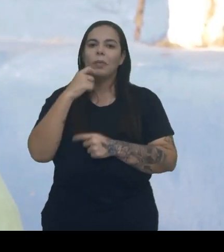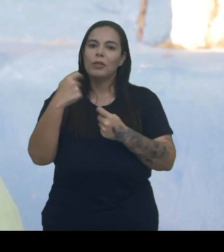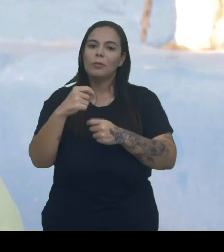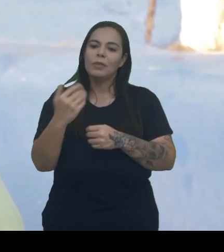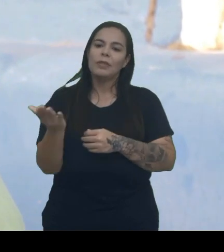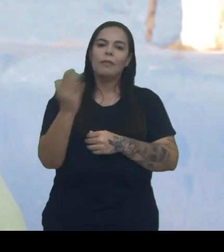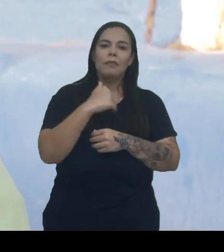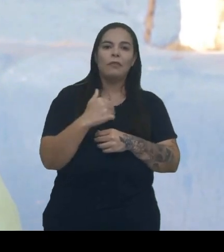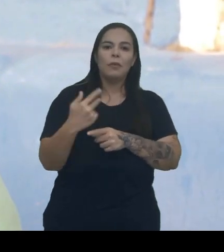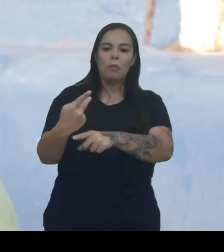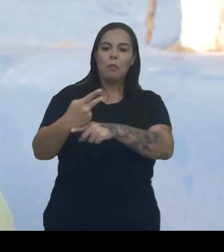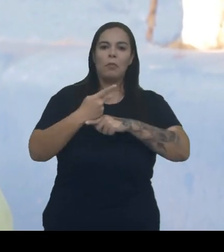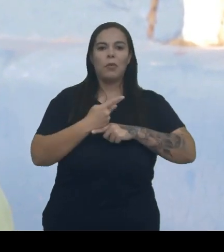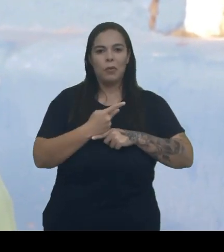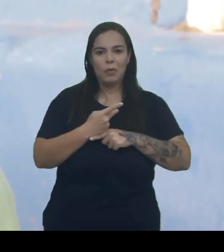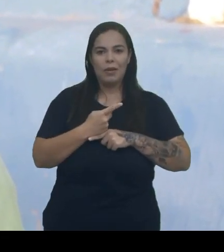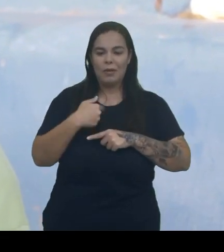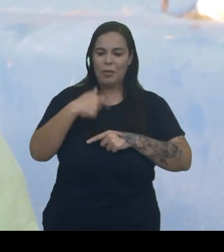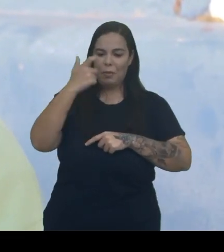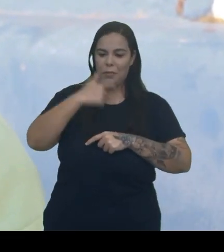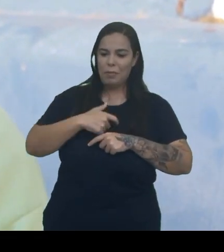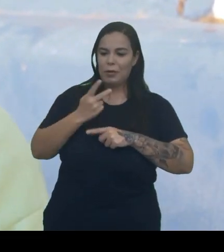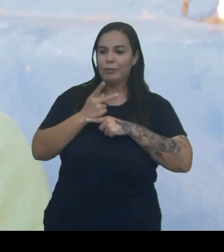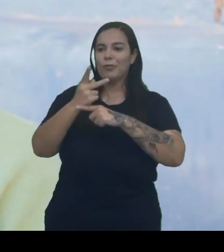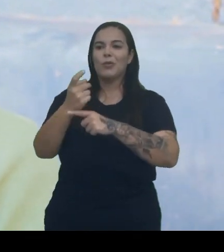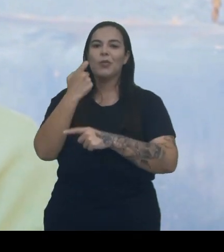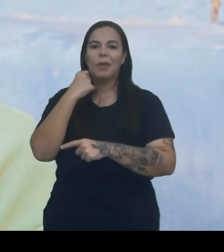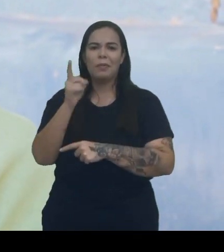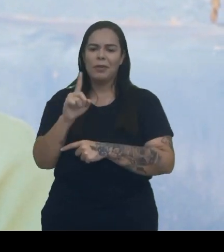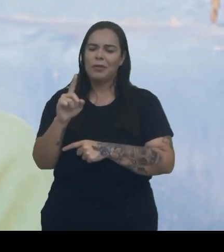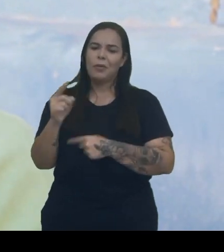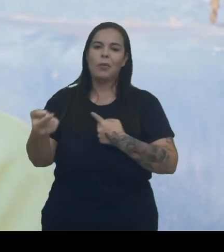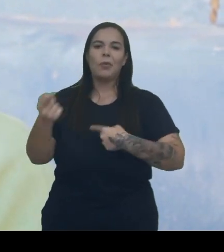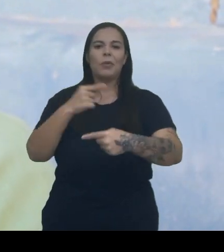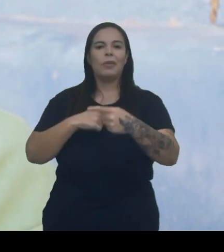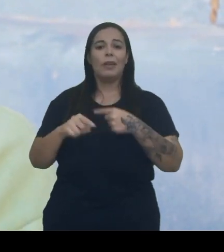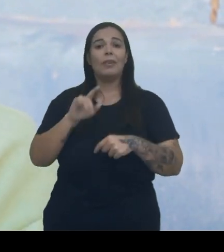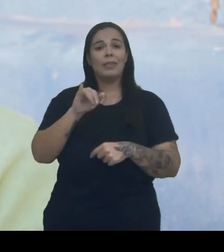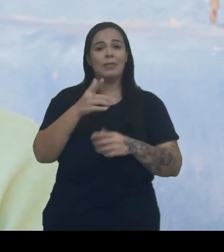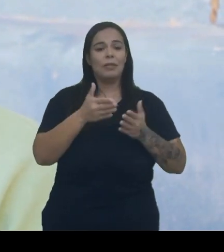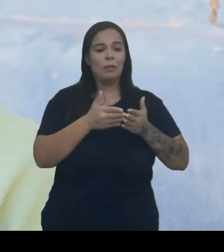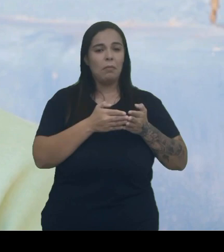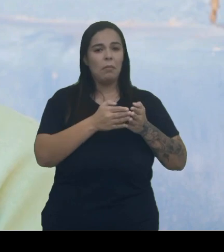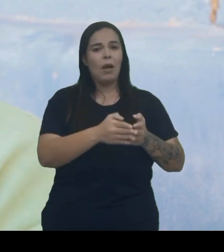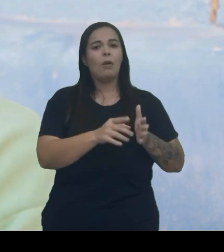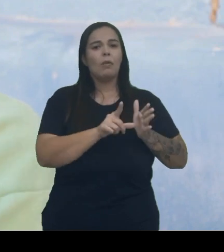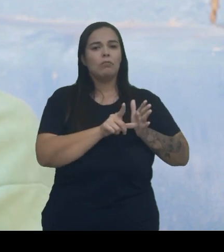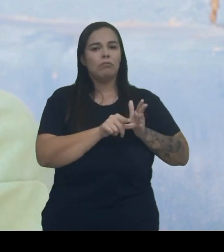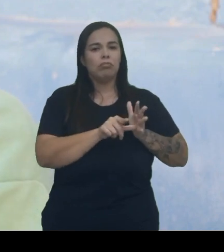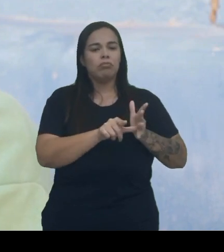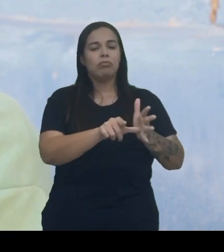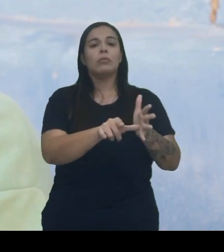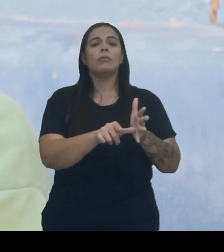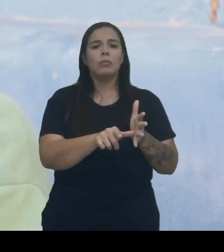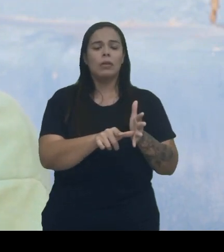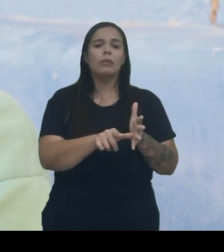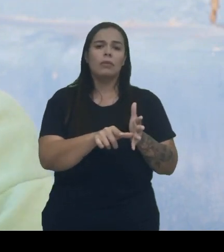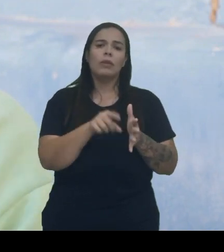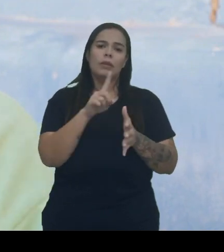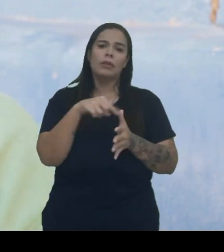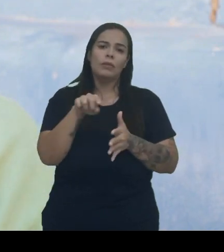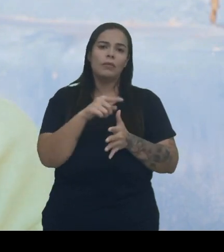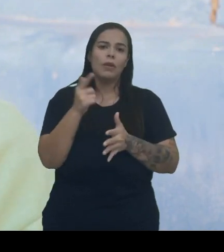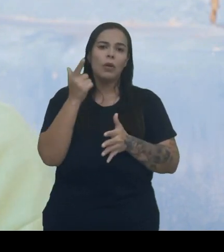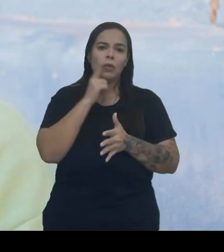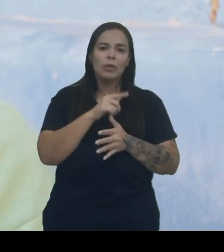procurar o pescador, não o pescador procurar o peixe. Se você tiver um barco motorizado, tudo isso, você vai de sul para norte, de norte